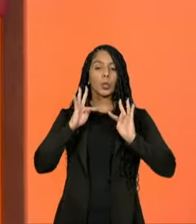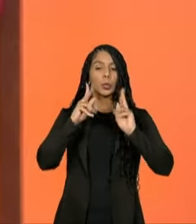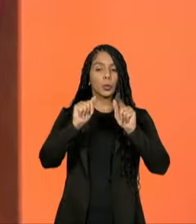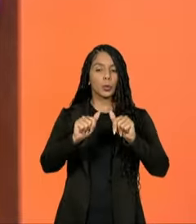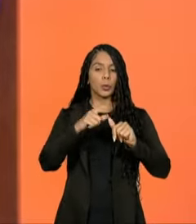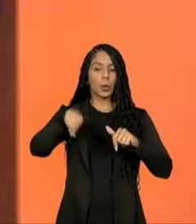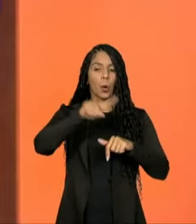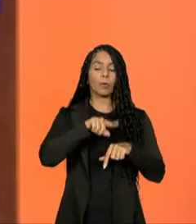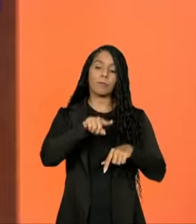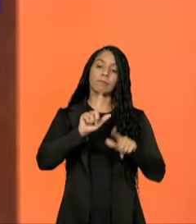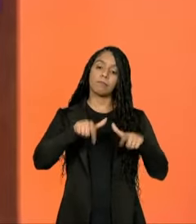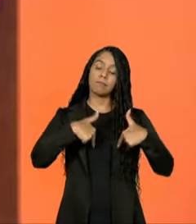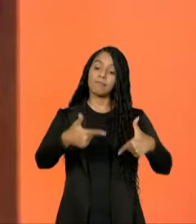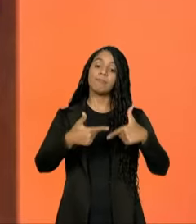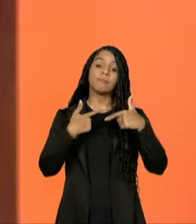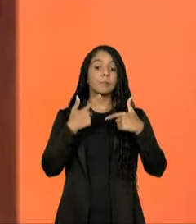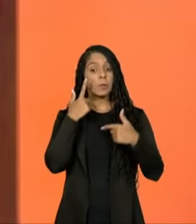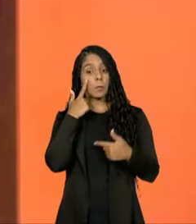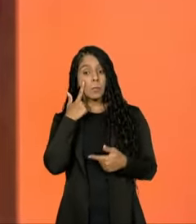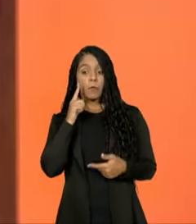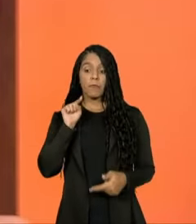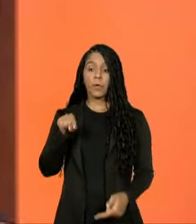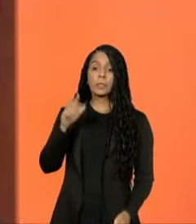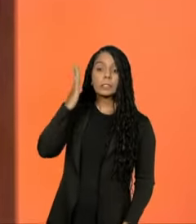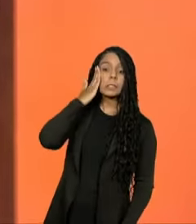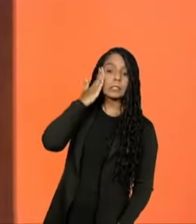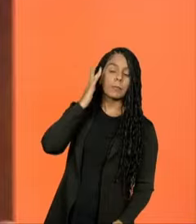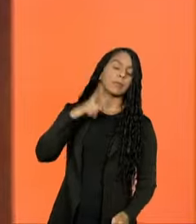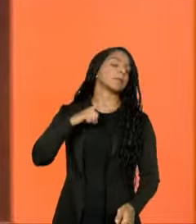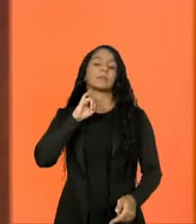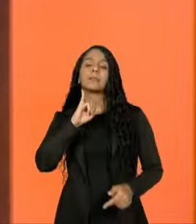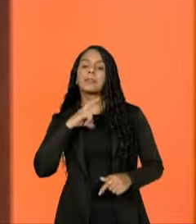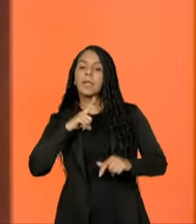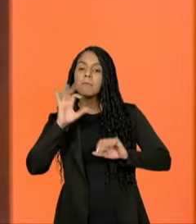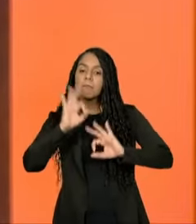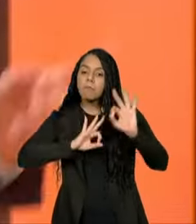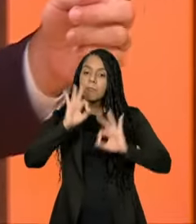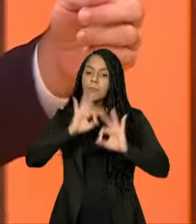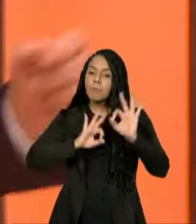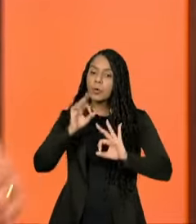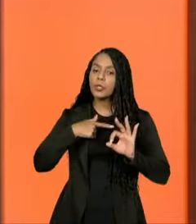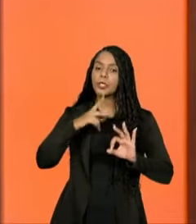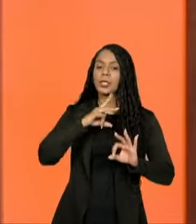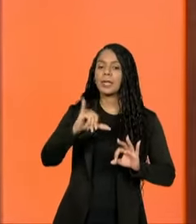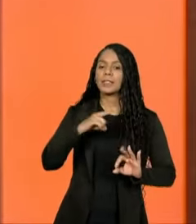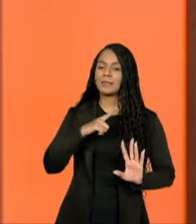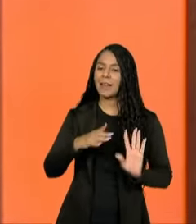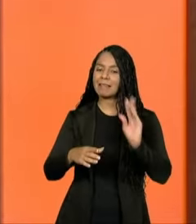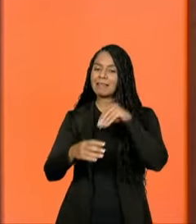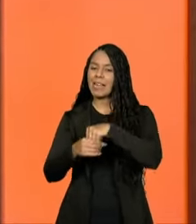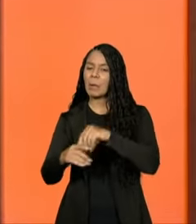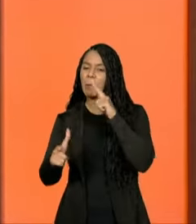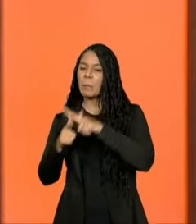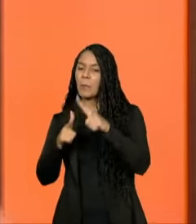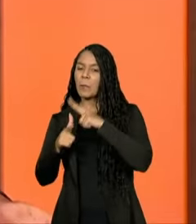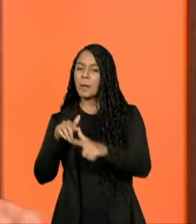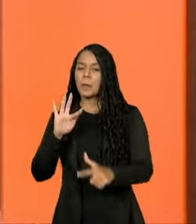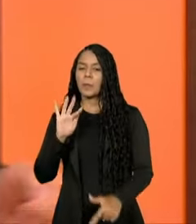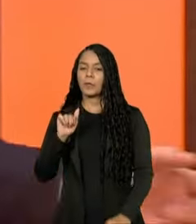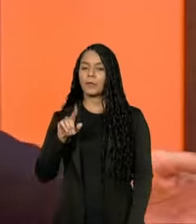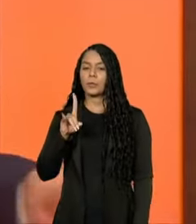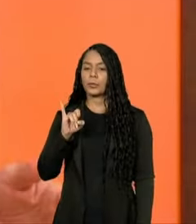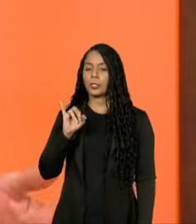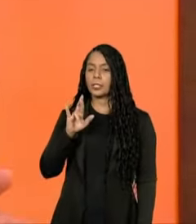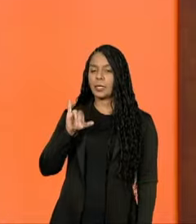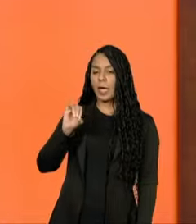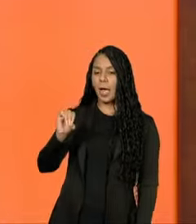e tal, e para tentar ver, olha, saber se tem algum projeto que vai esbarrar na questão fundiária, se vai esbarrar no problema